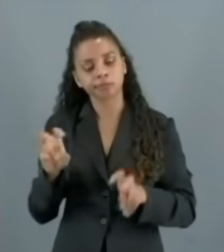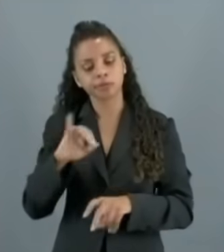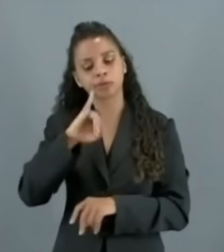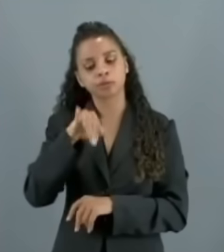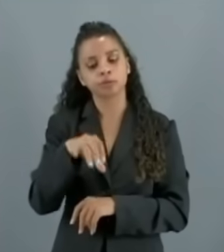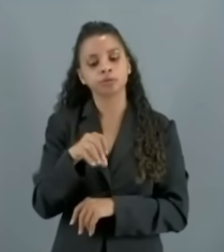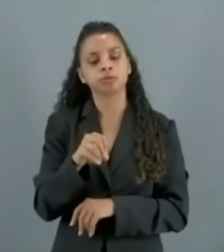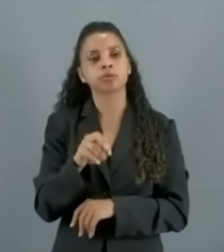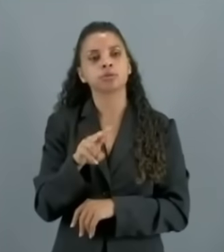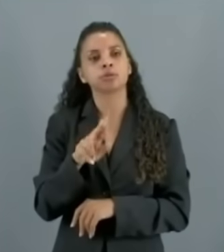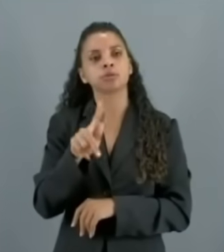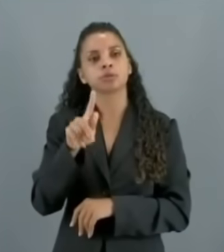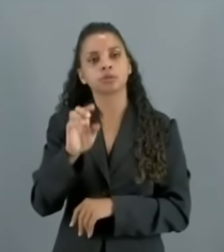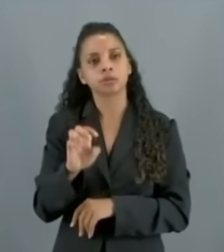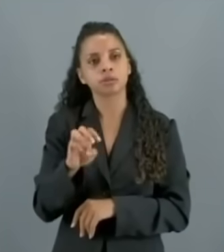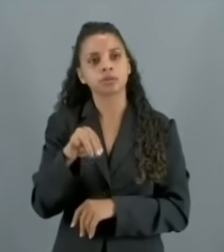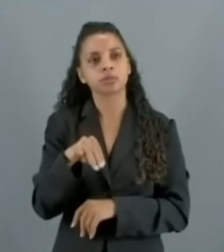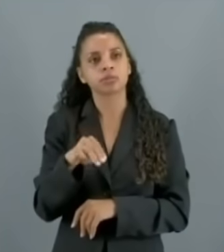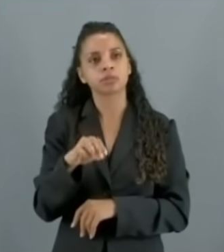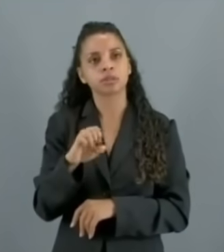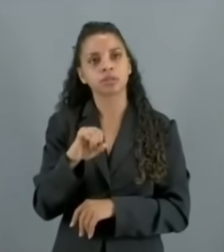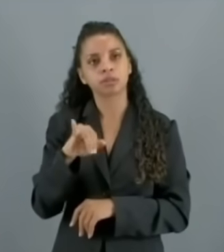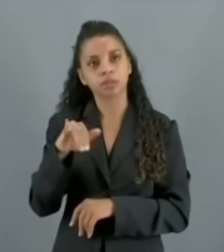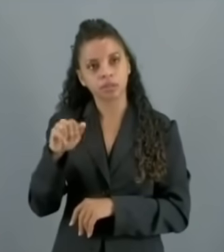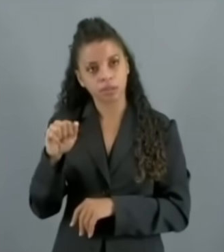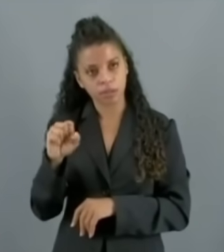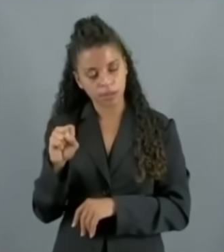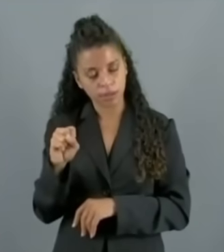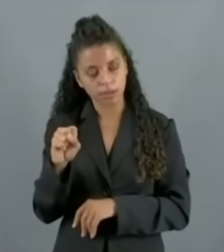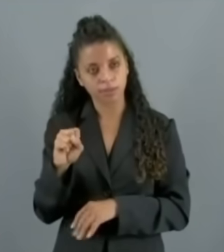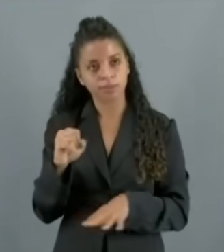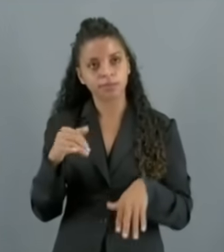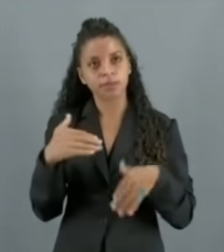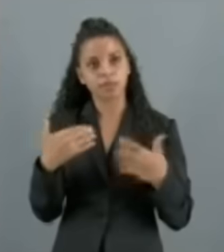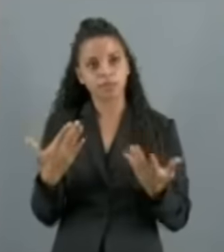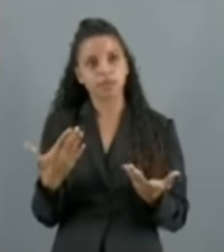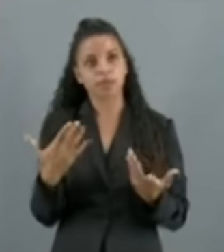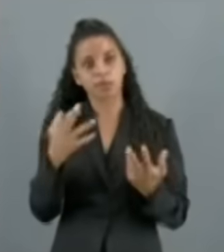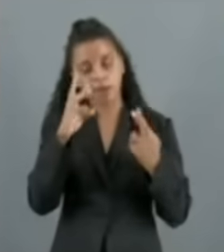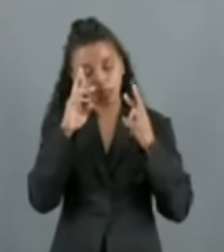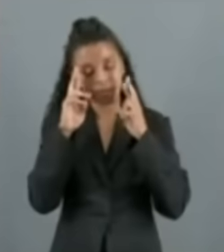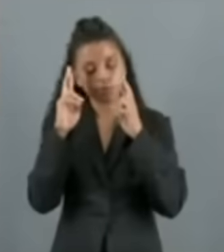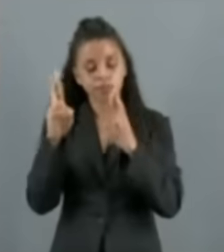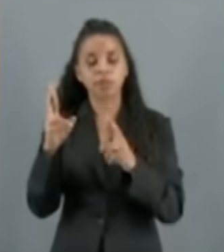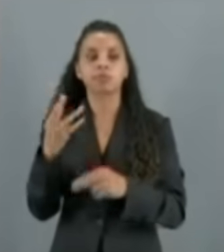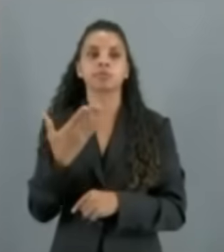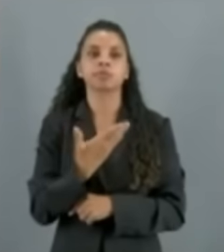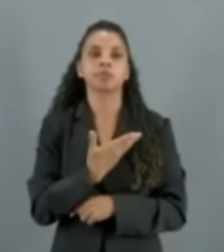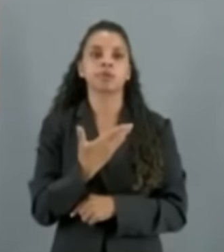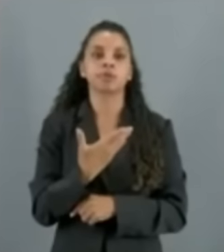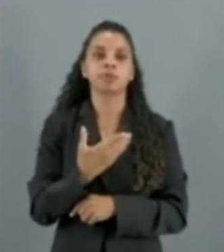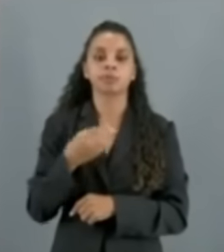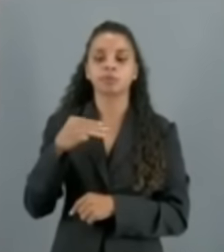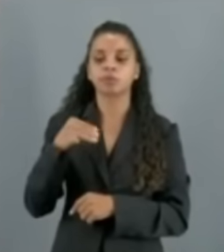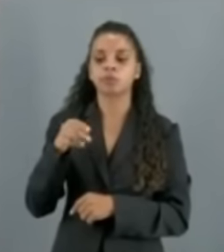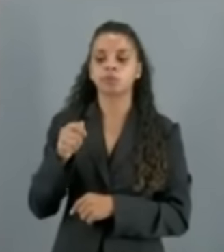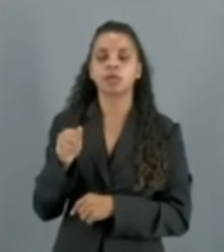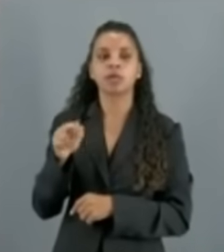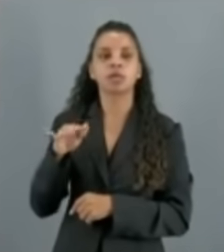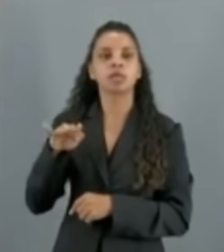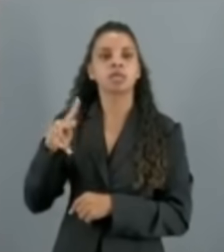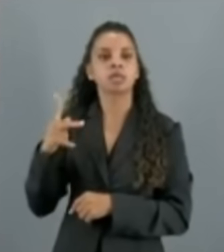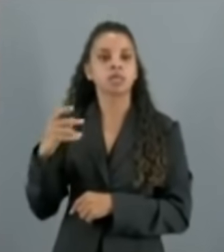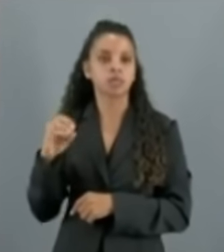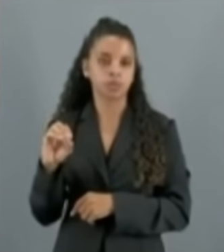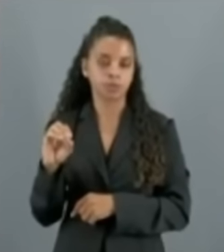Messias. E com a devida vênia ao meu colega Marinho, no qual eu respeito muito, líder da oposição, dizer para